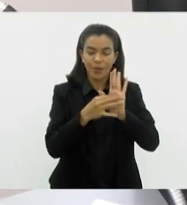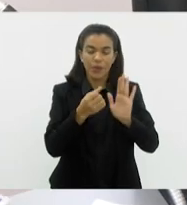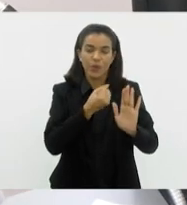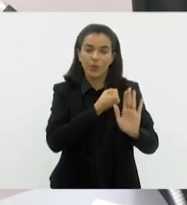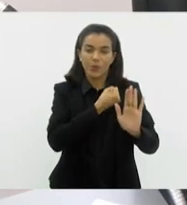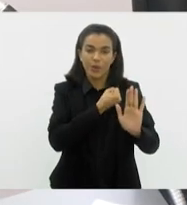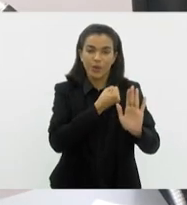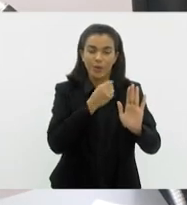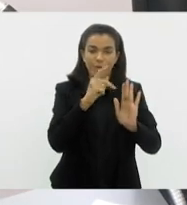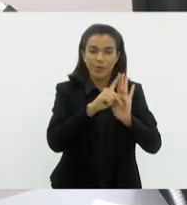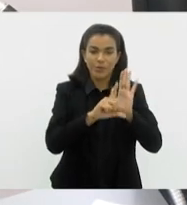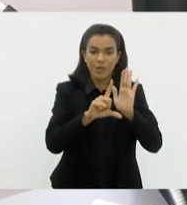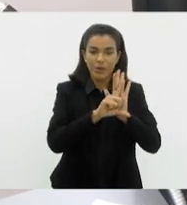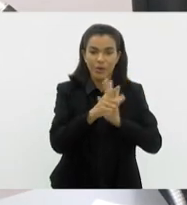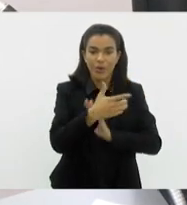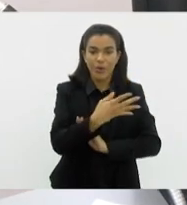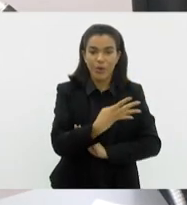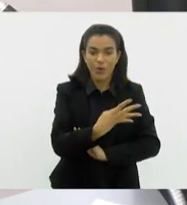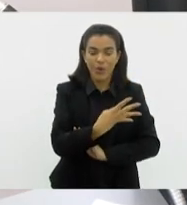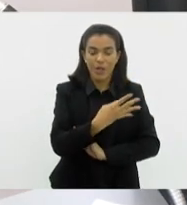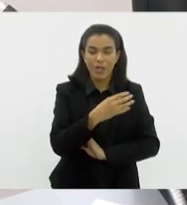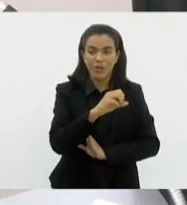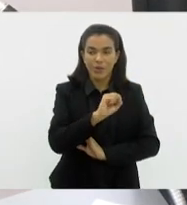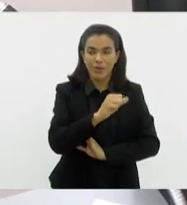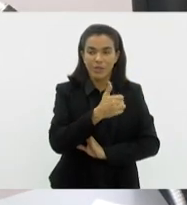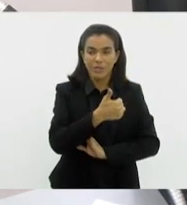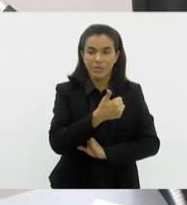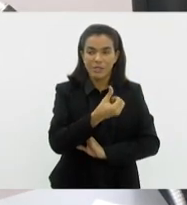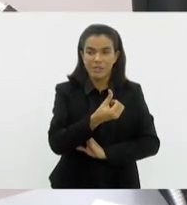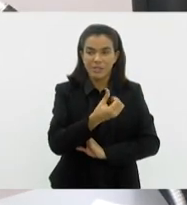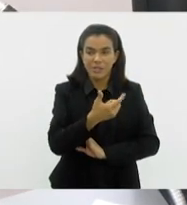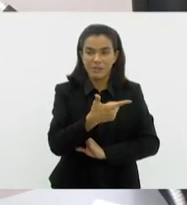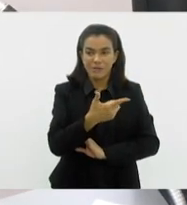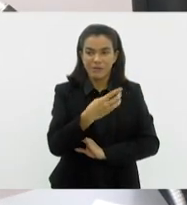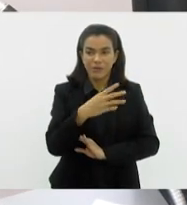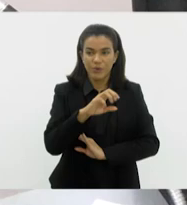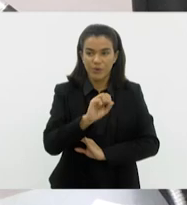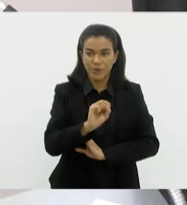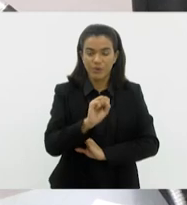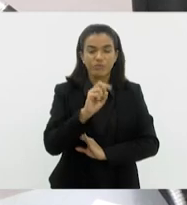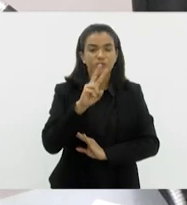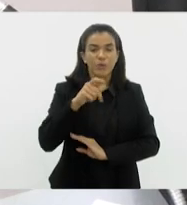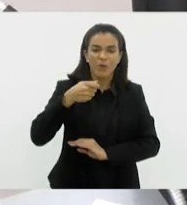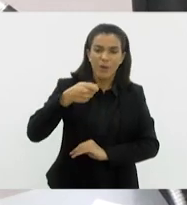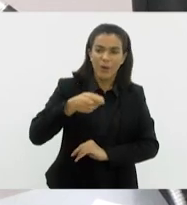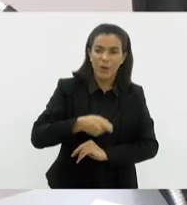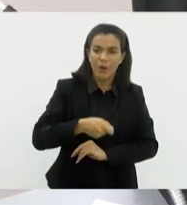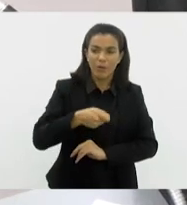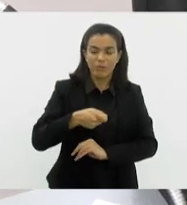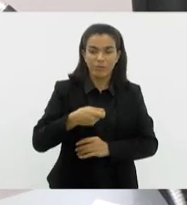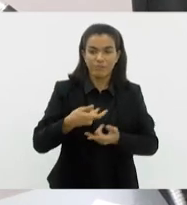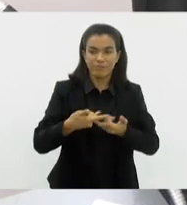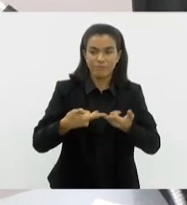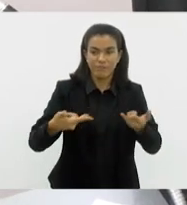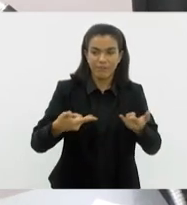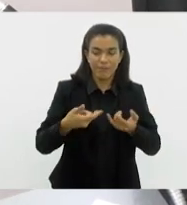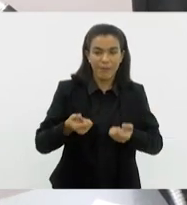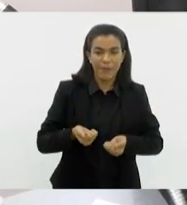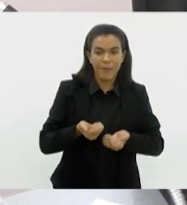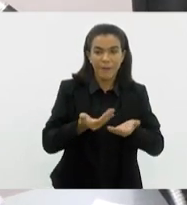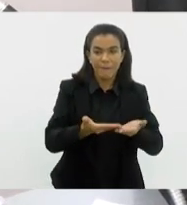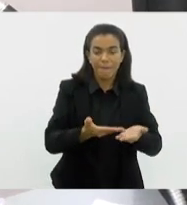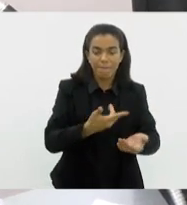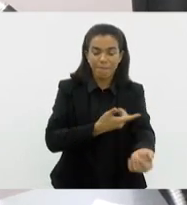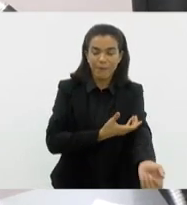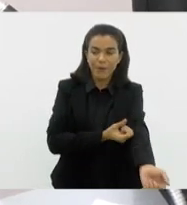48. Projeto de lei 1632 de 23, de autoria do deputado Luiz Paulo, que dispõe sobre a obrigatoriedade de ingressos para doadores de sangue em